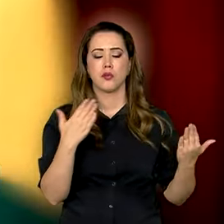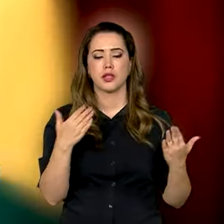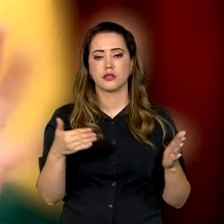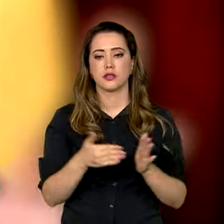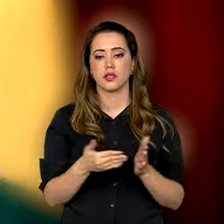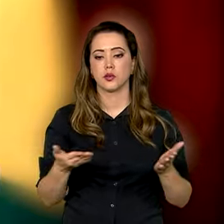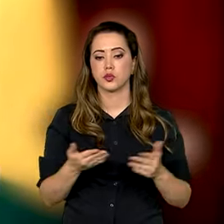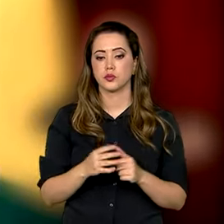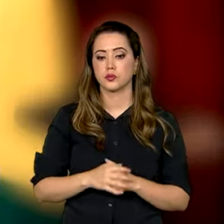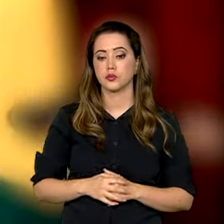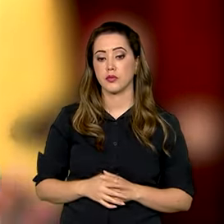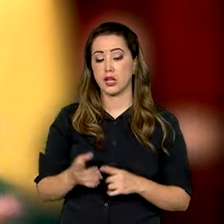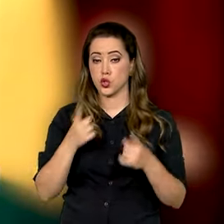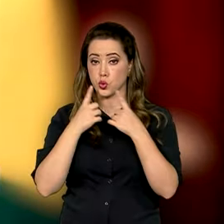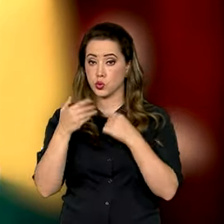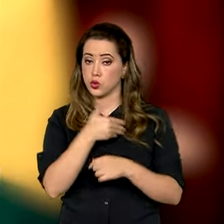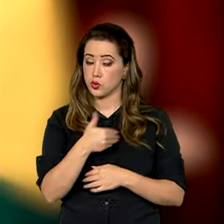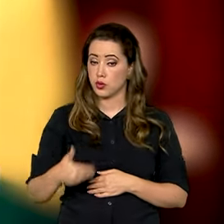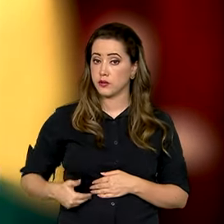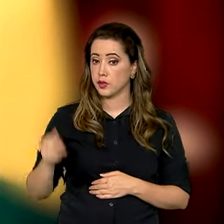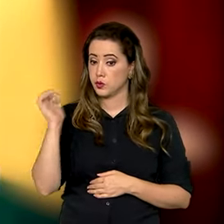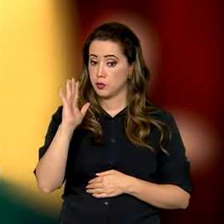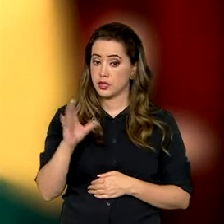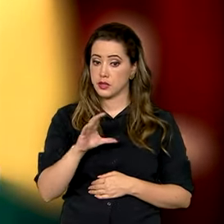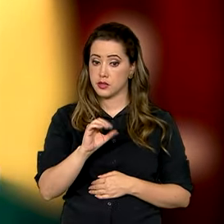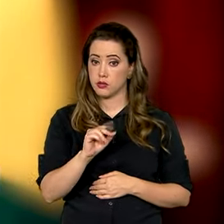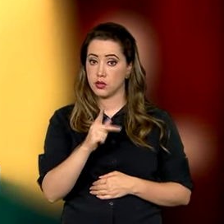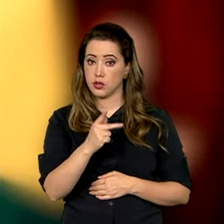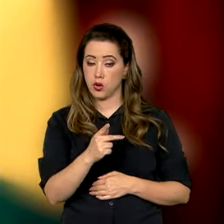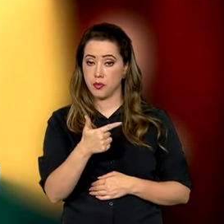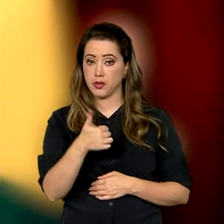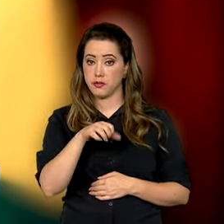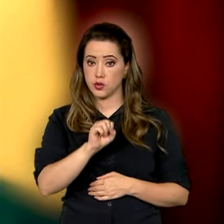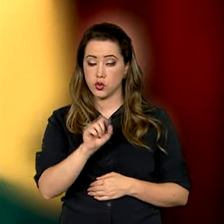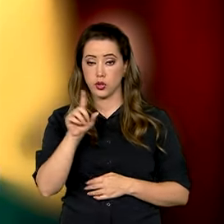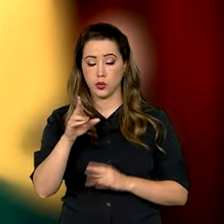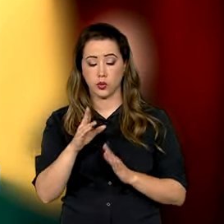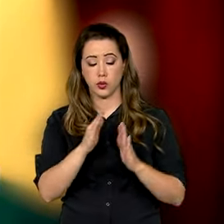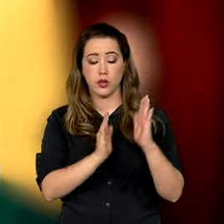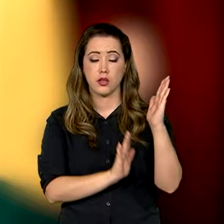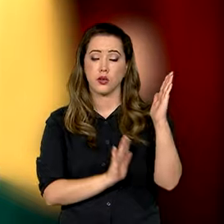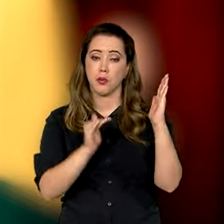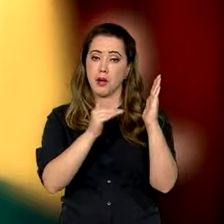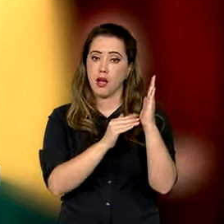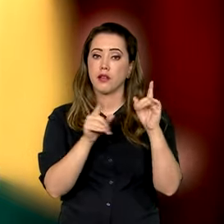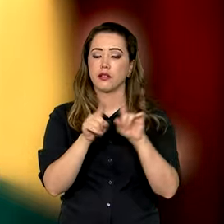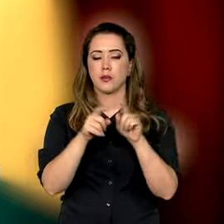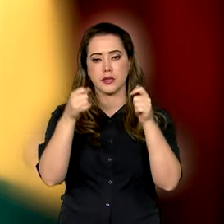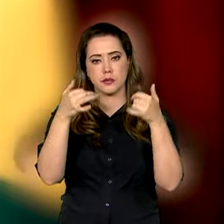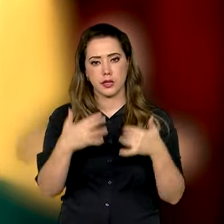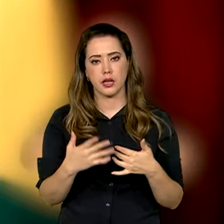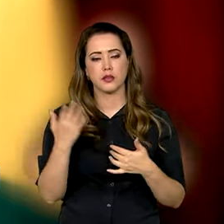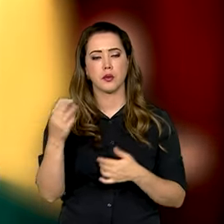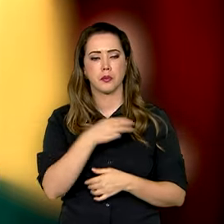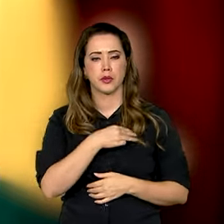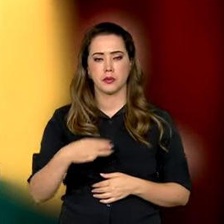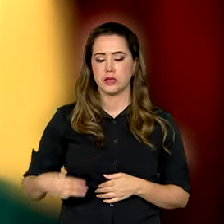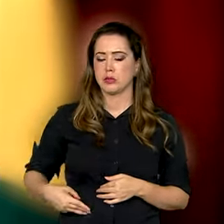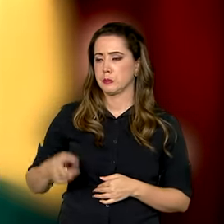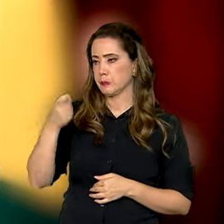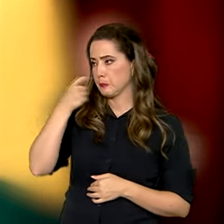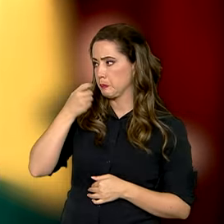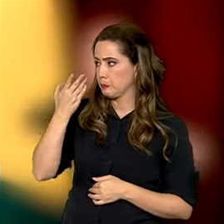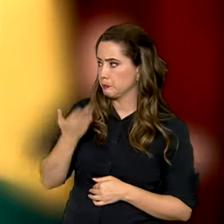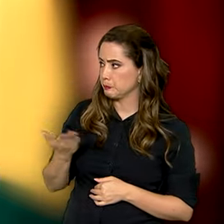agora. As discussões do governo brasileiro na COP28 em Dubai também foram trazidas pelo ministro do Desenvolvimento